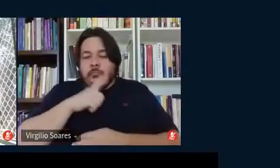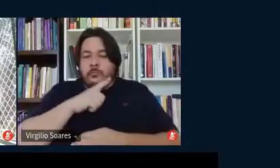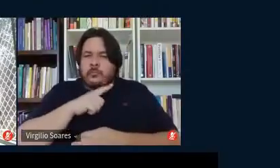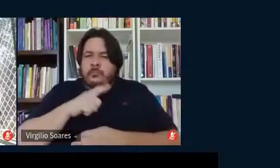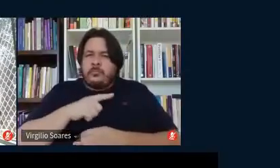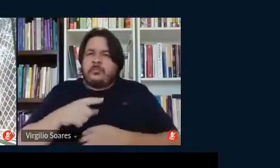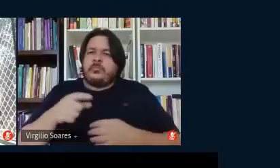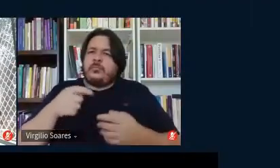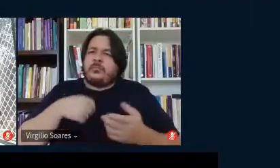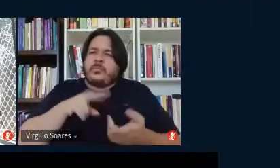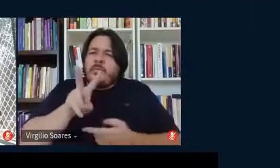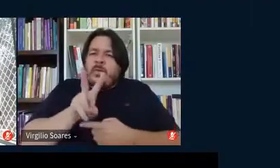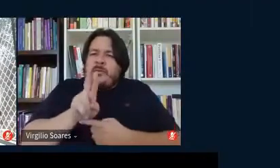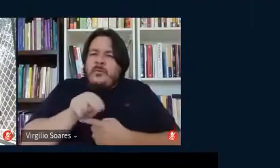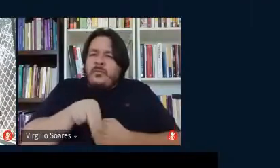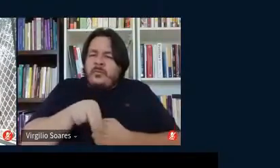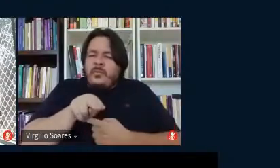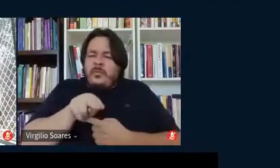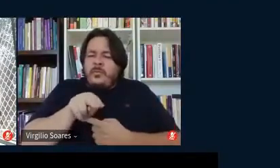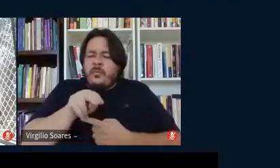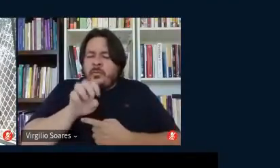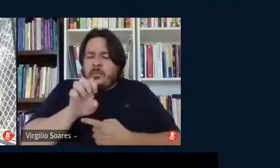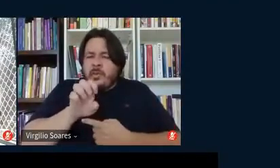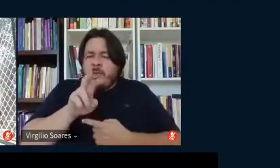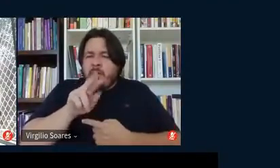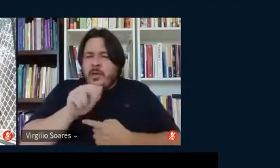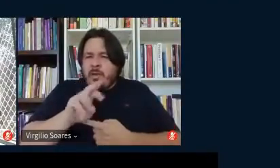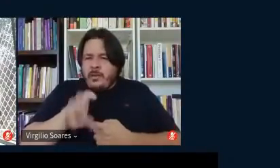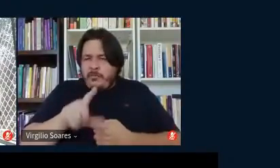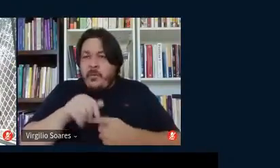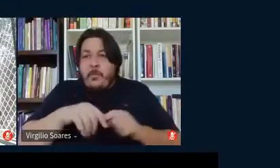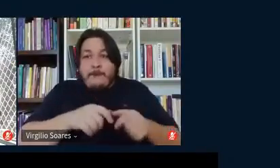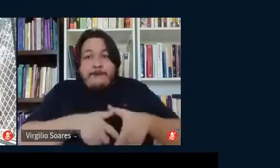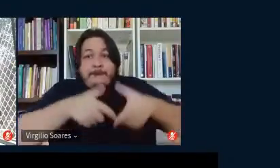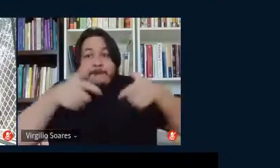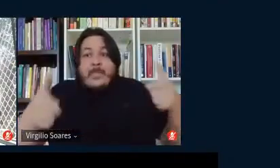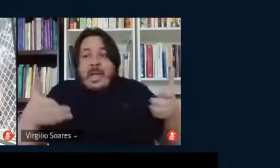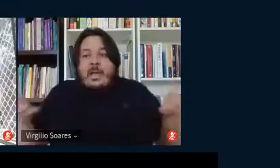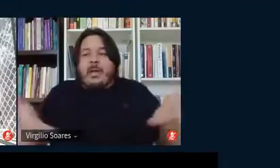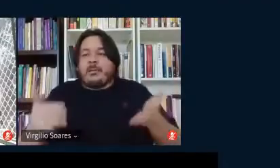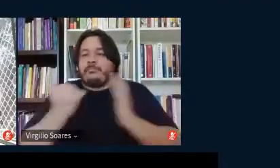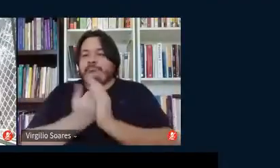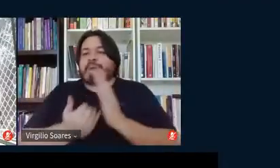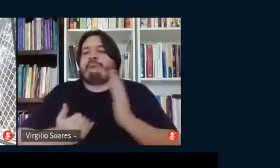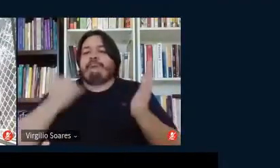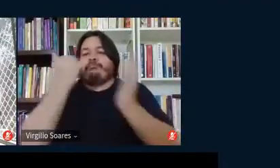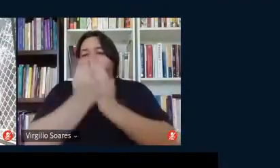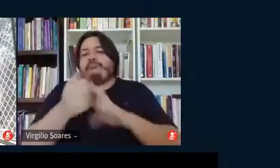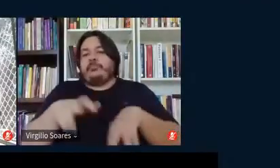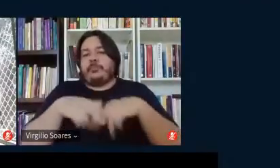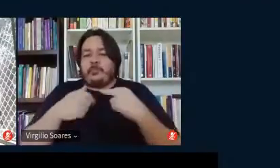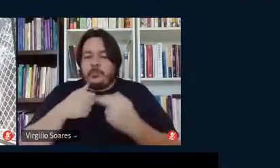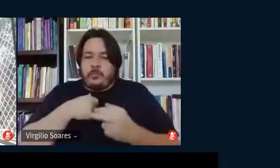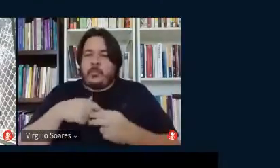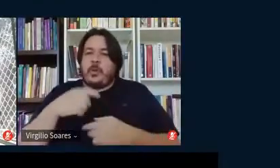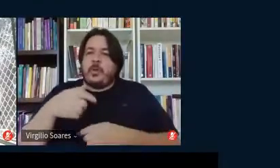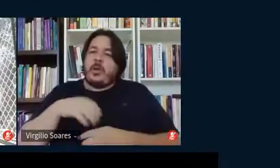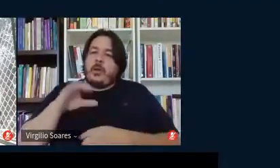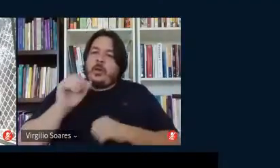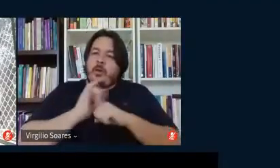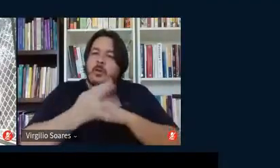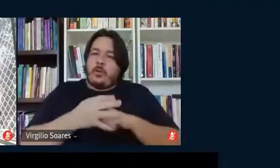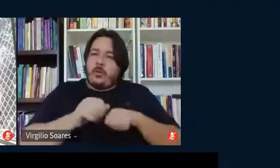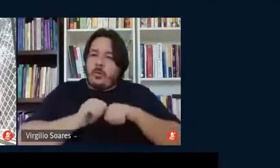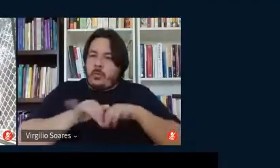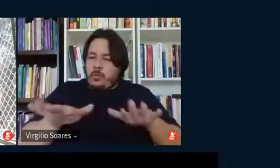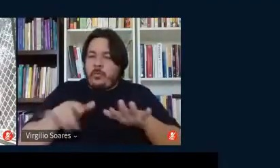já existiam antes mesmo do Zika, eles se acentuaram ainda mais nessas famílias com a chegada da pandemia do Covid. E aí a